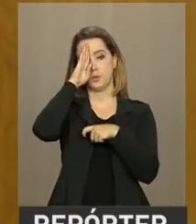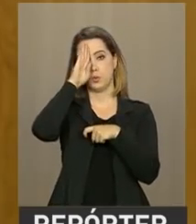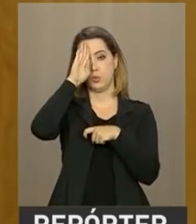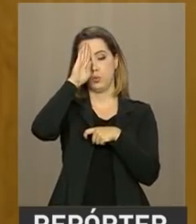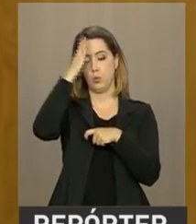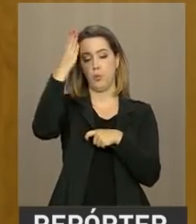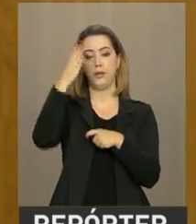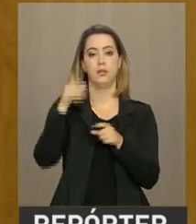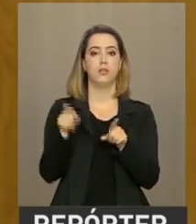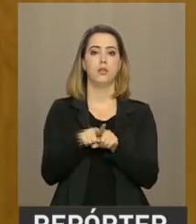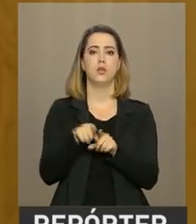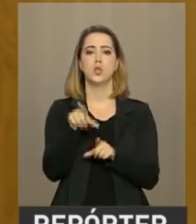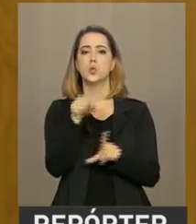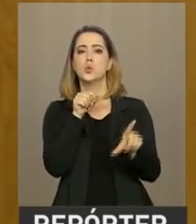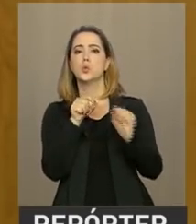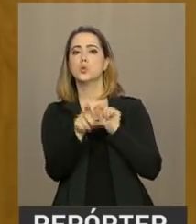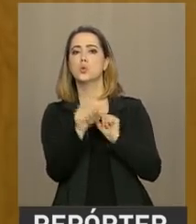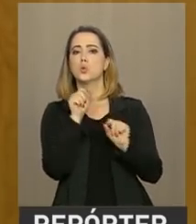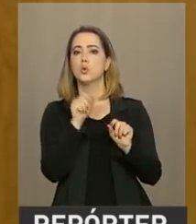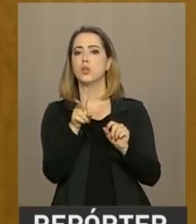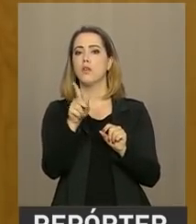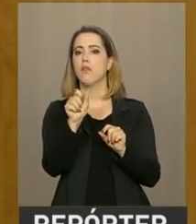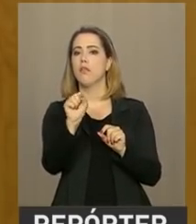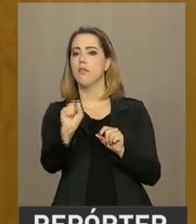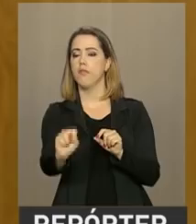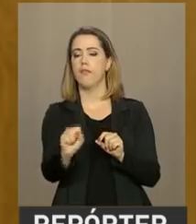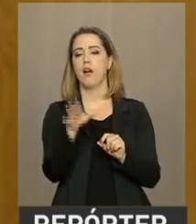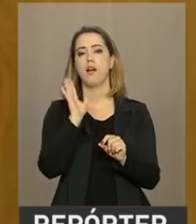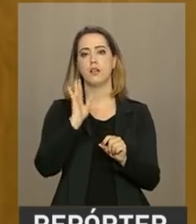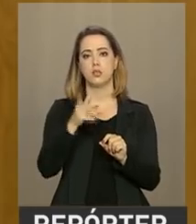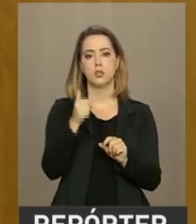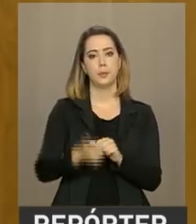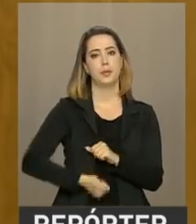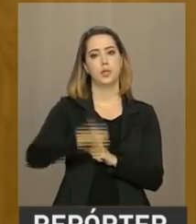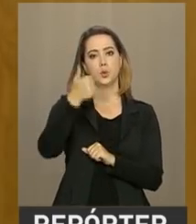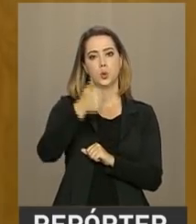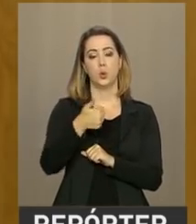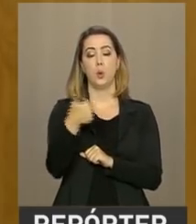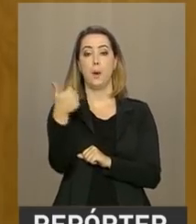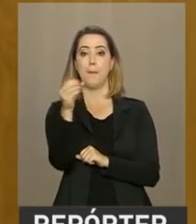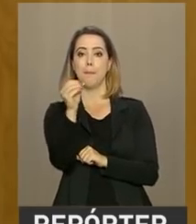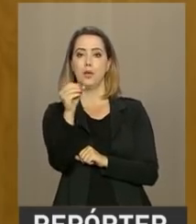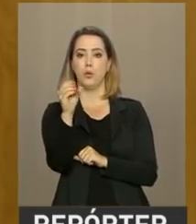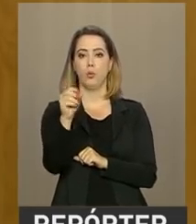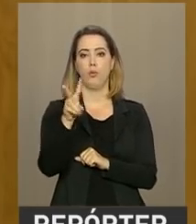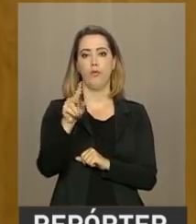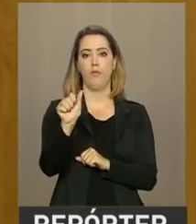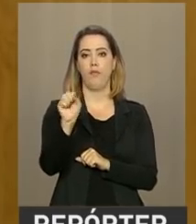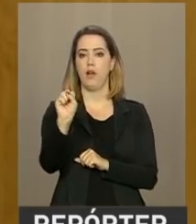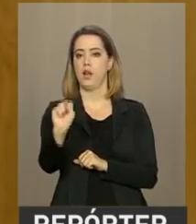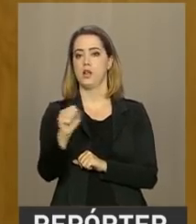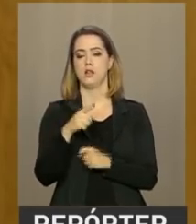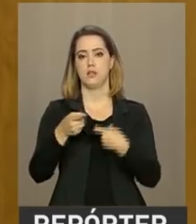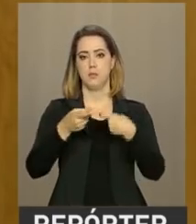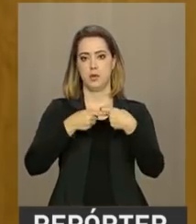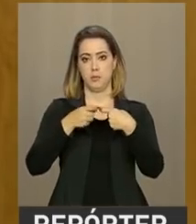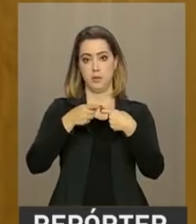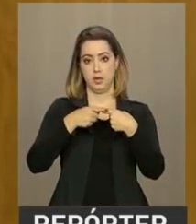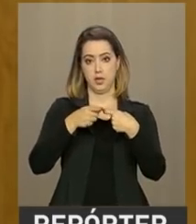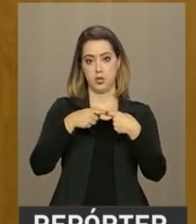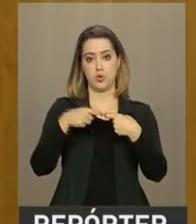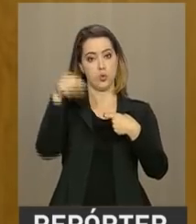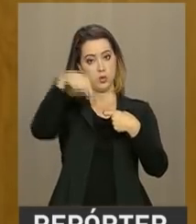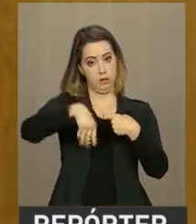atraente em capitais e regiões metropolitanas abrimos o edital para mil vagas de médicos brasileiros esperamos que os